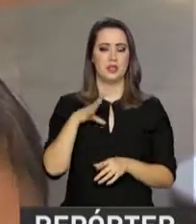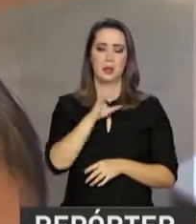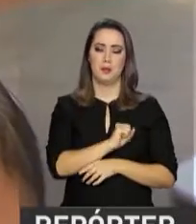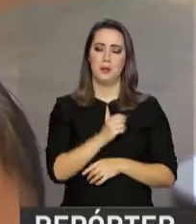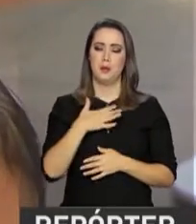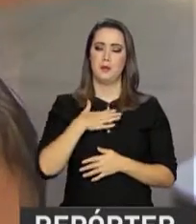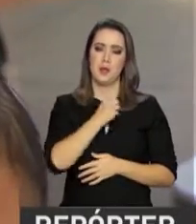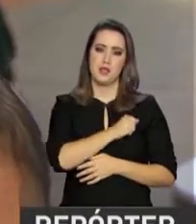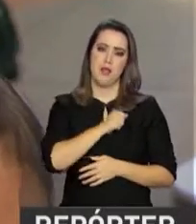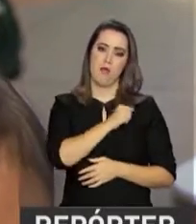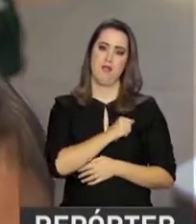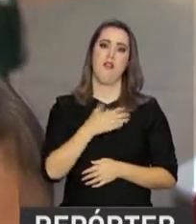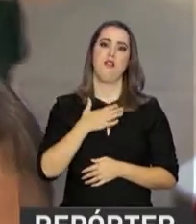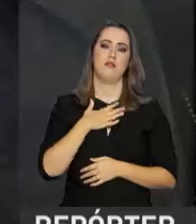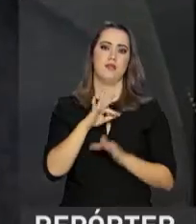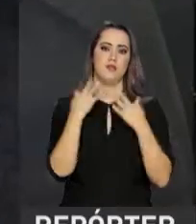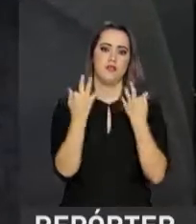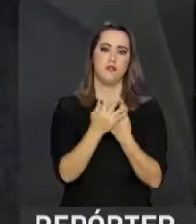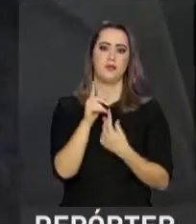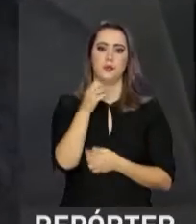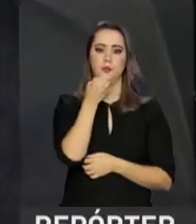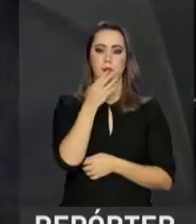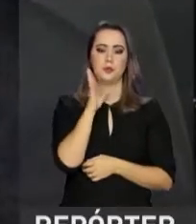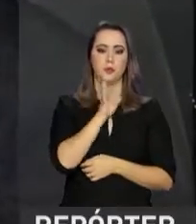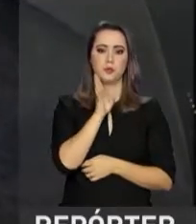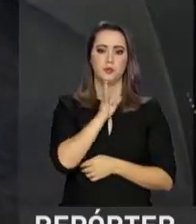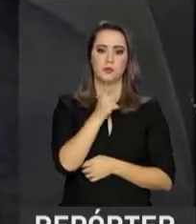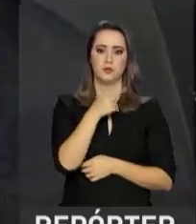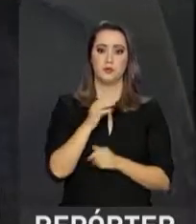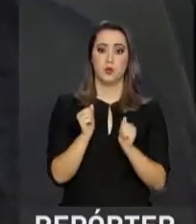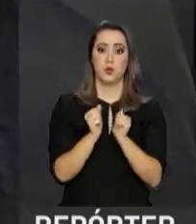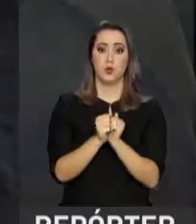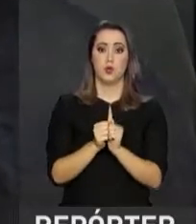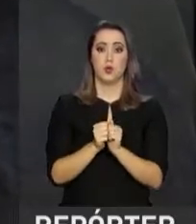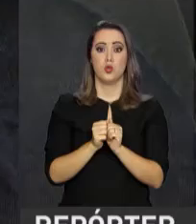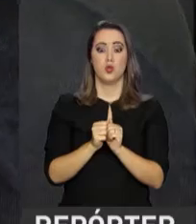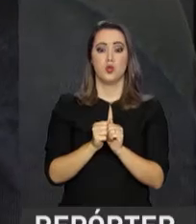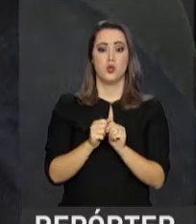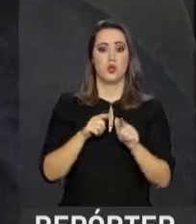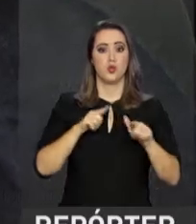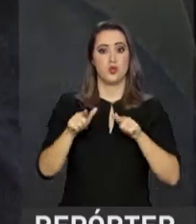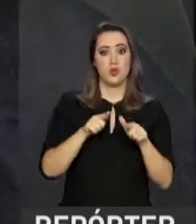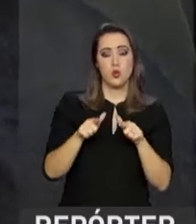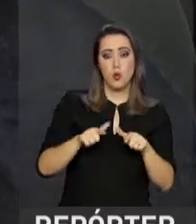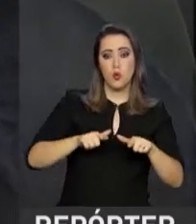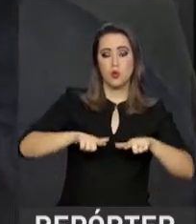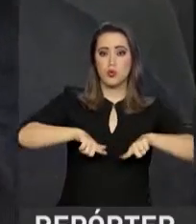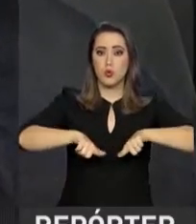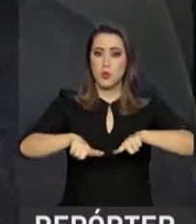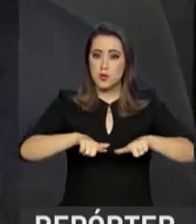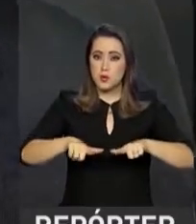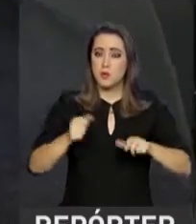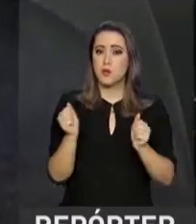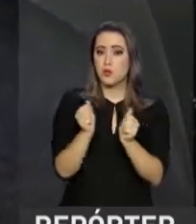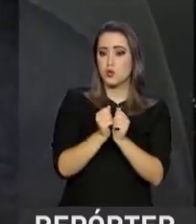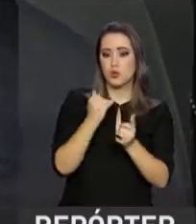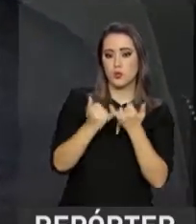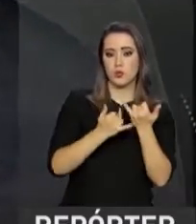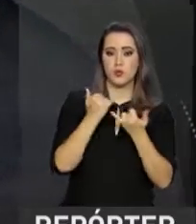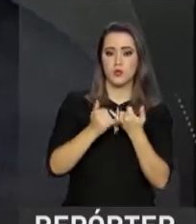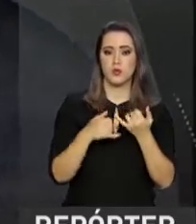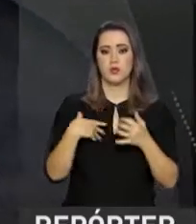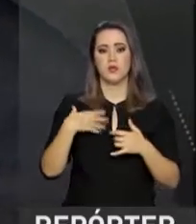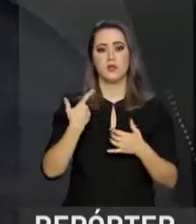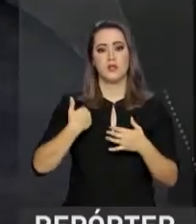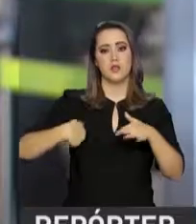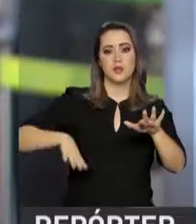saudade com a minha família, vai ser muito legal. Falar com os meus primos, brincar com eles, ir para a praia, tomar banho